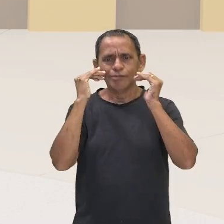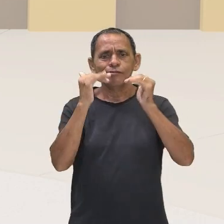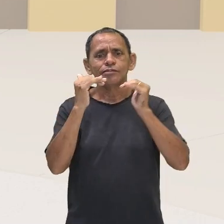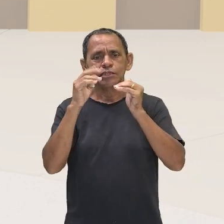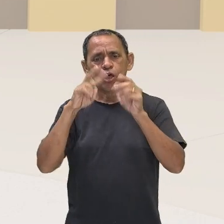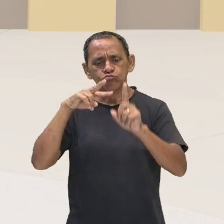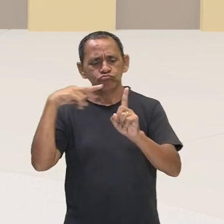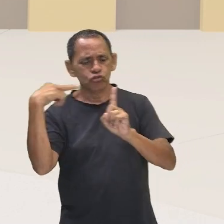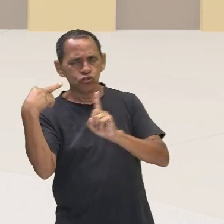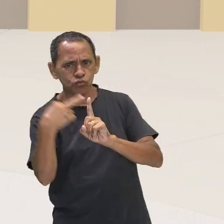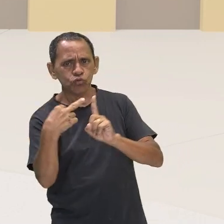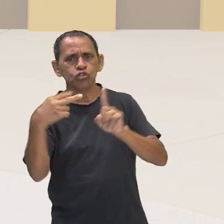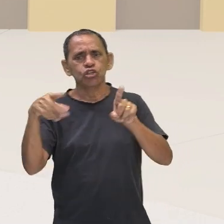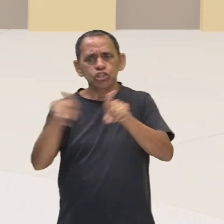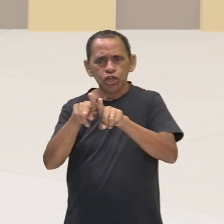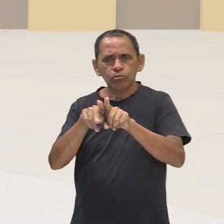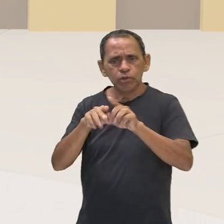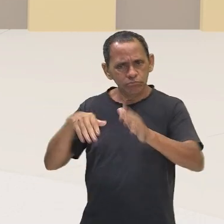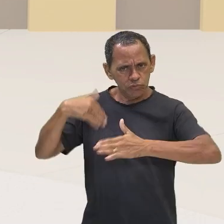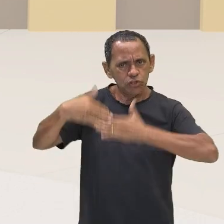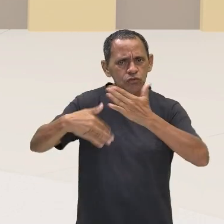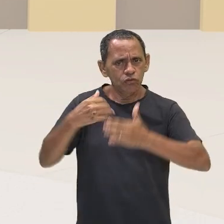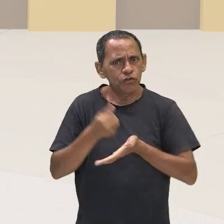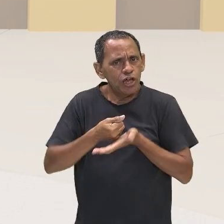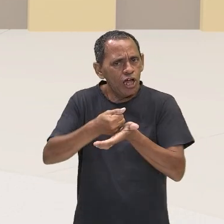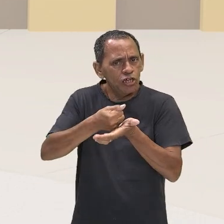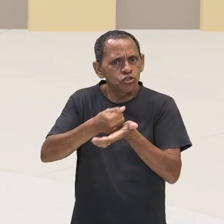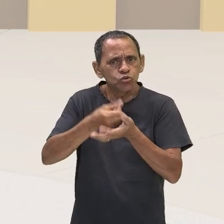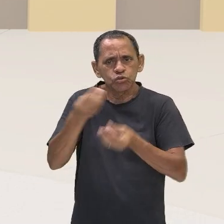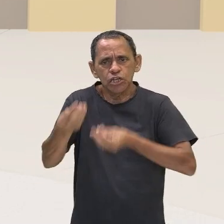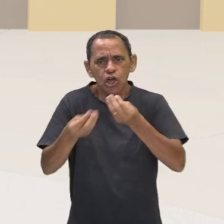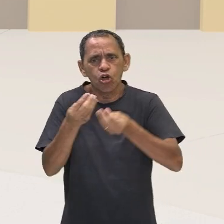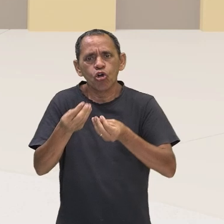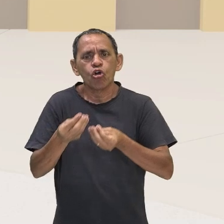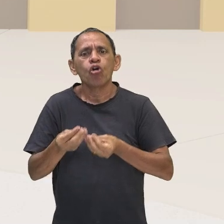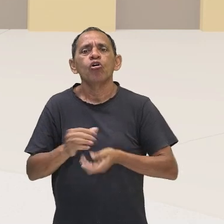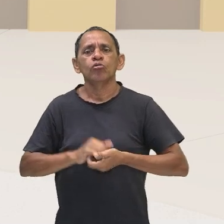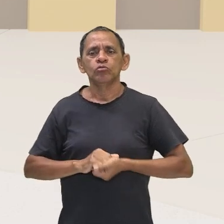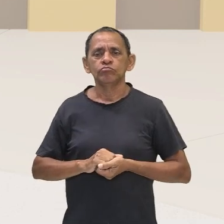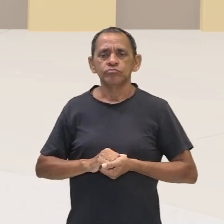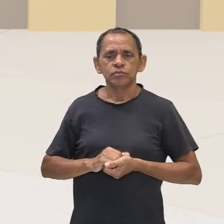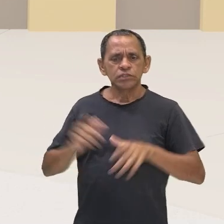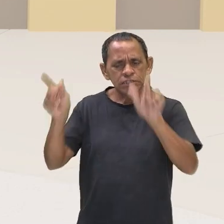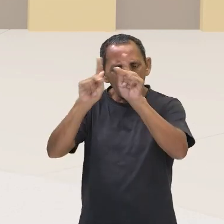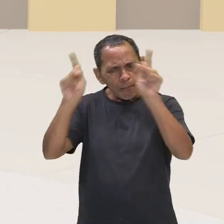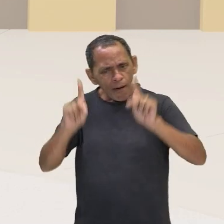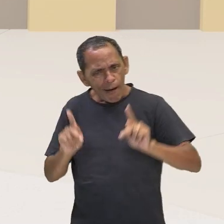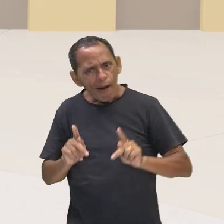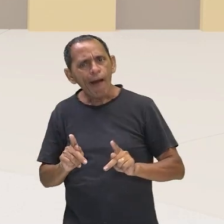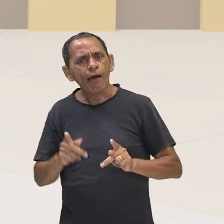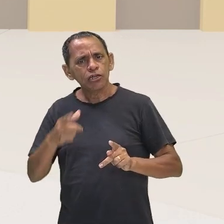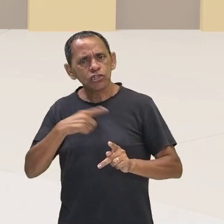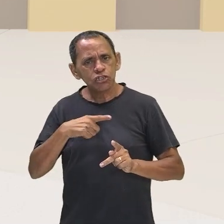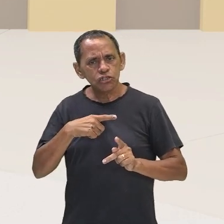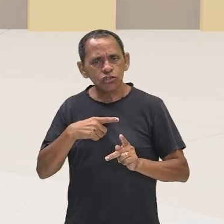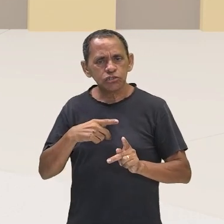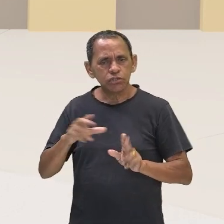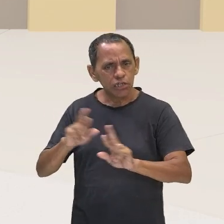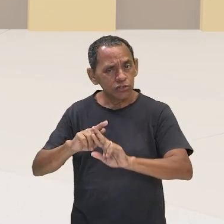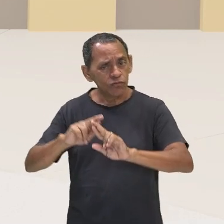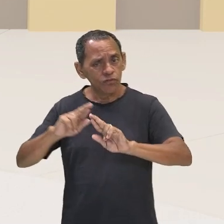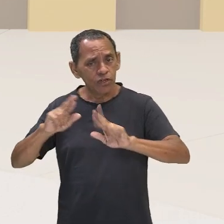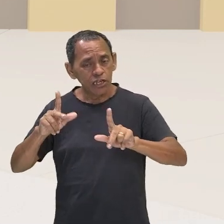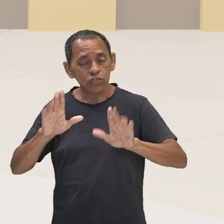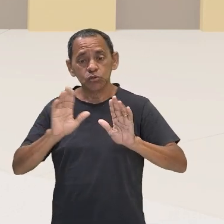desenvolva a sociabilidade, né? Procurar formas pacíficas de resolver diferenças, acolher o outro,